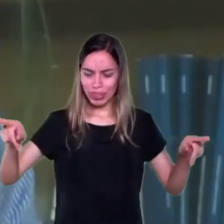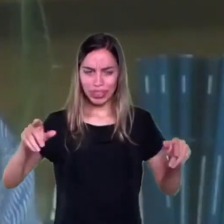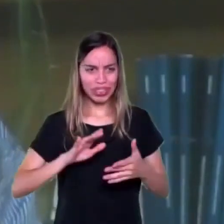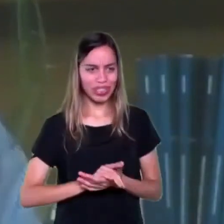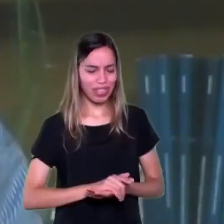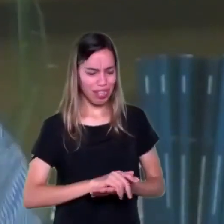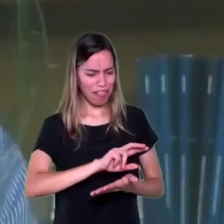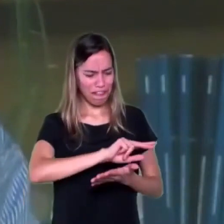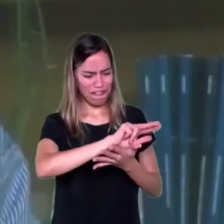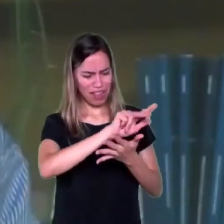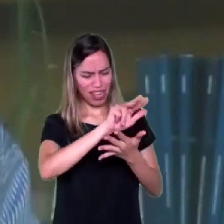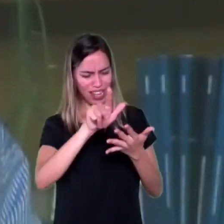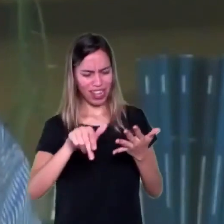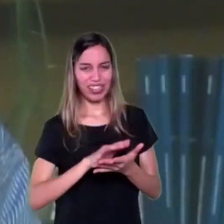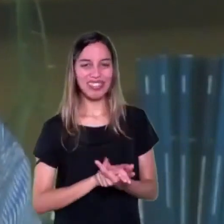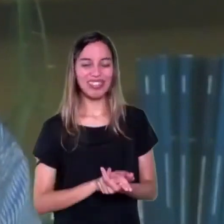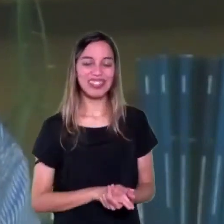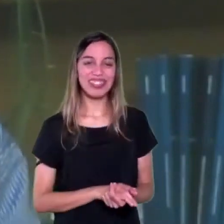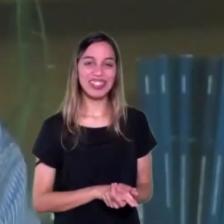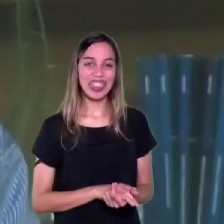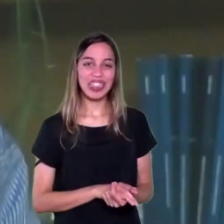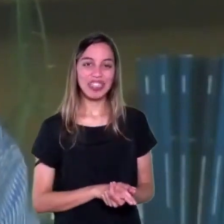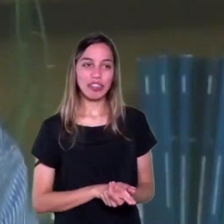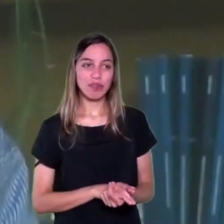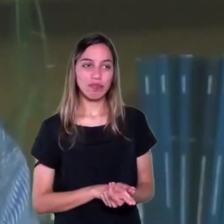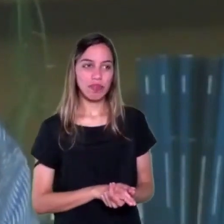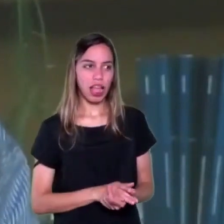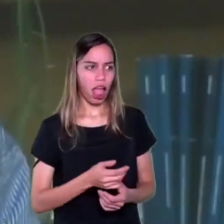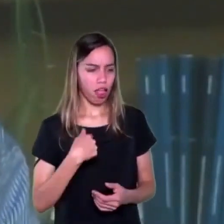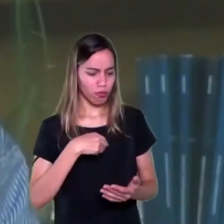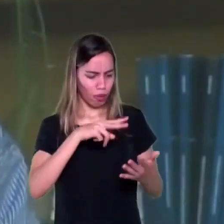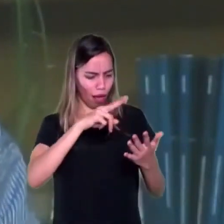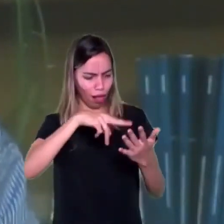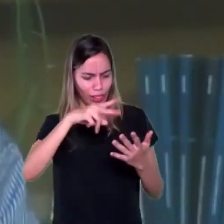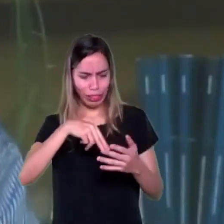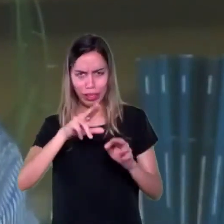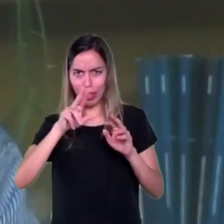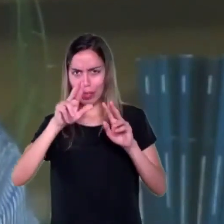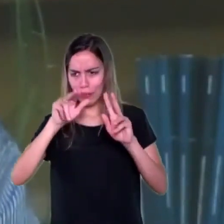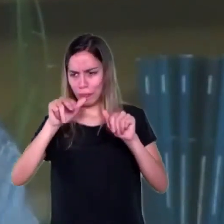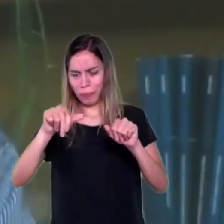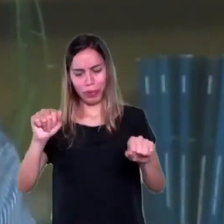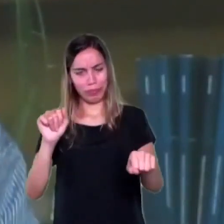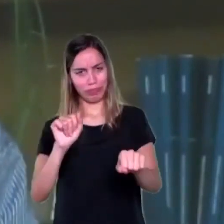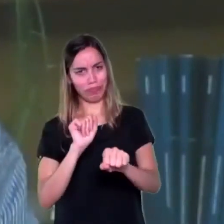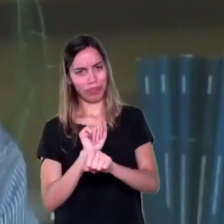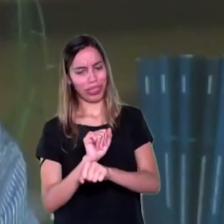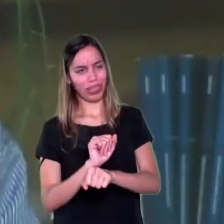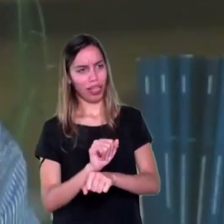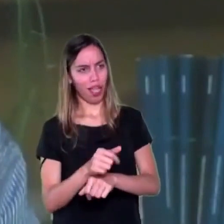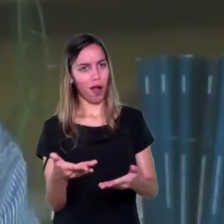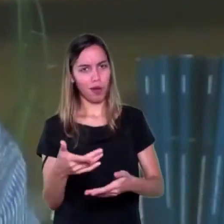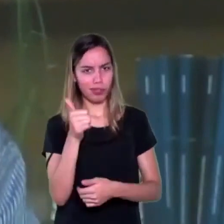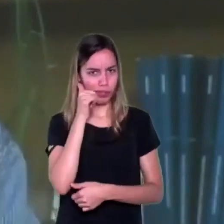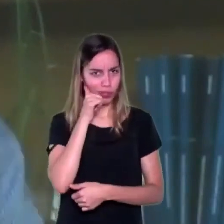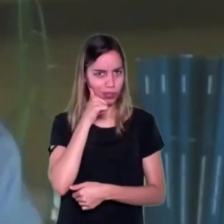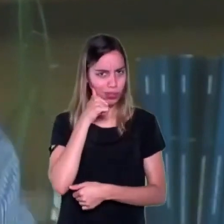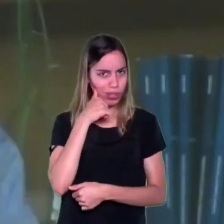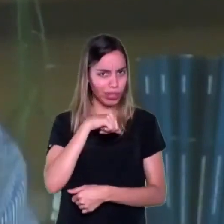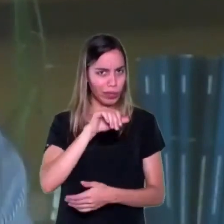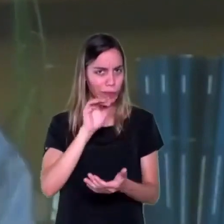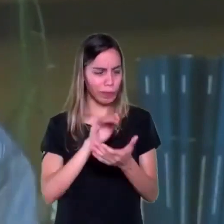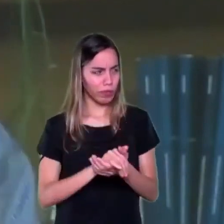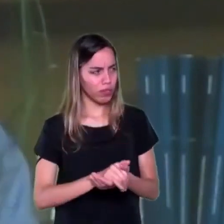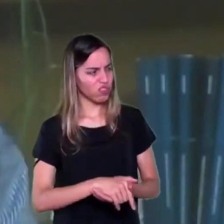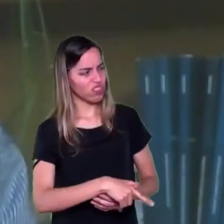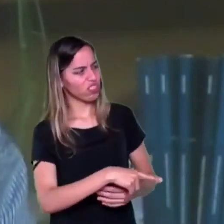Rosa e por aí afora. E nunca mais eu parei. Hoje, a minha mulher fica até me chamando a atenção, vai comprar